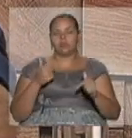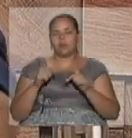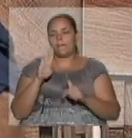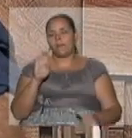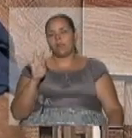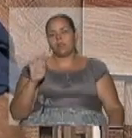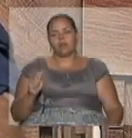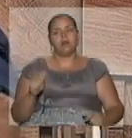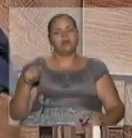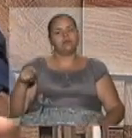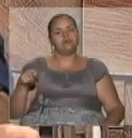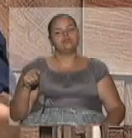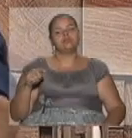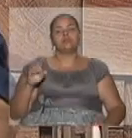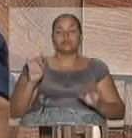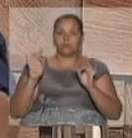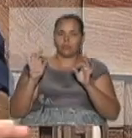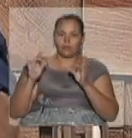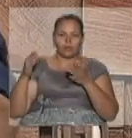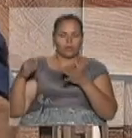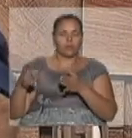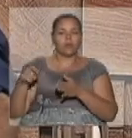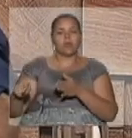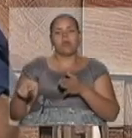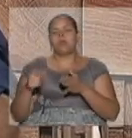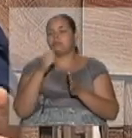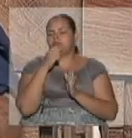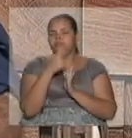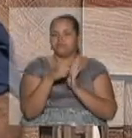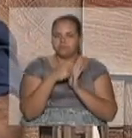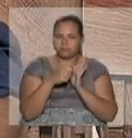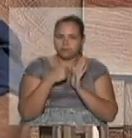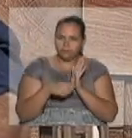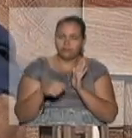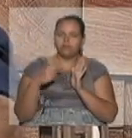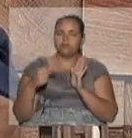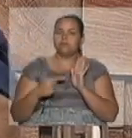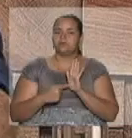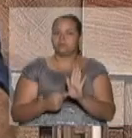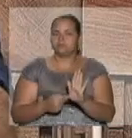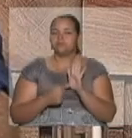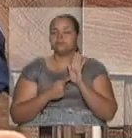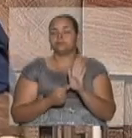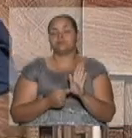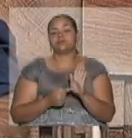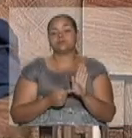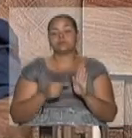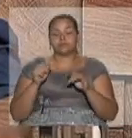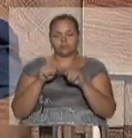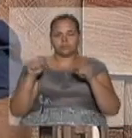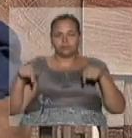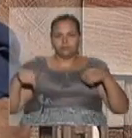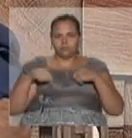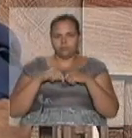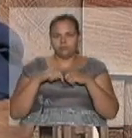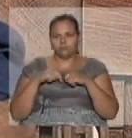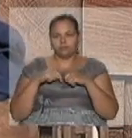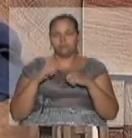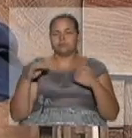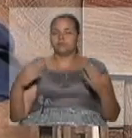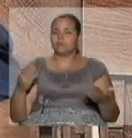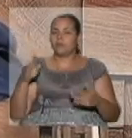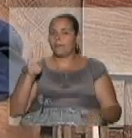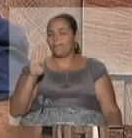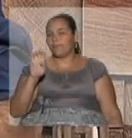gente... a parte do compositor, as nossas apresentações eram nos espaços, né? Então, mas